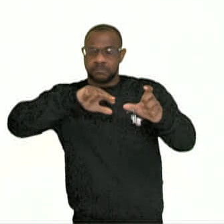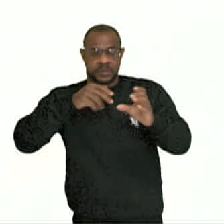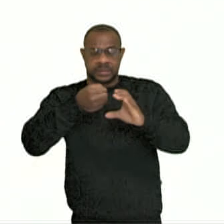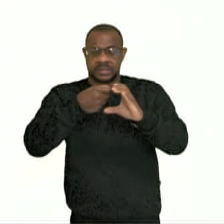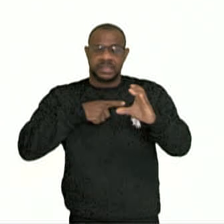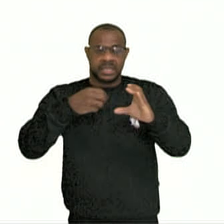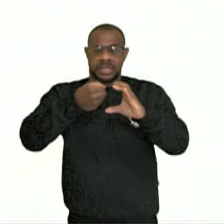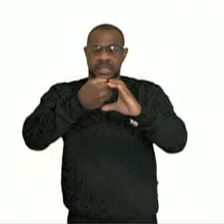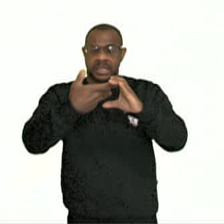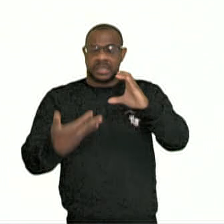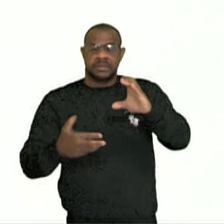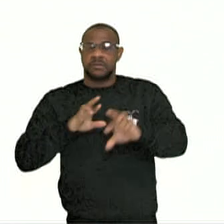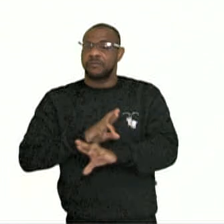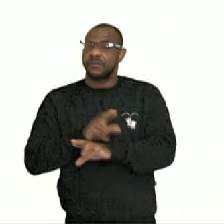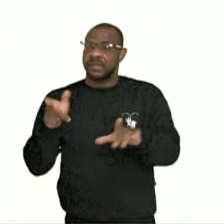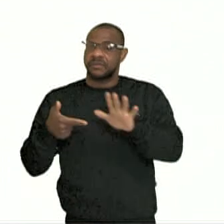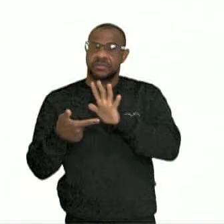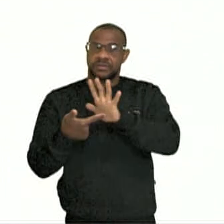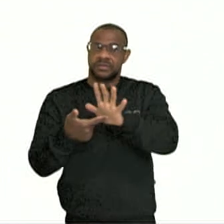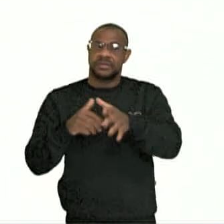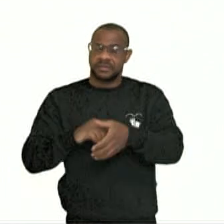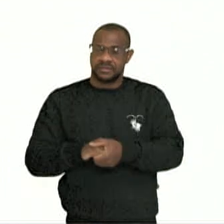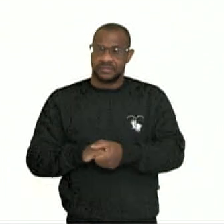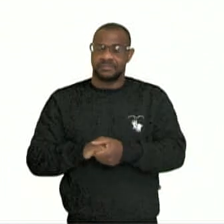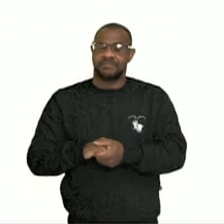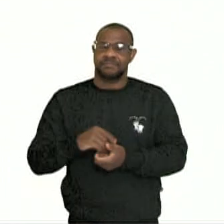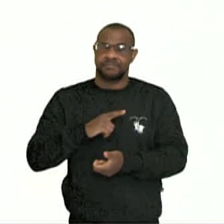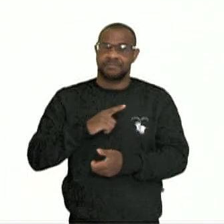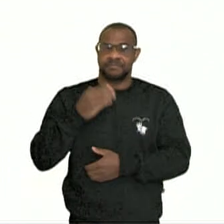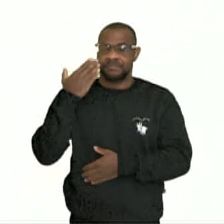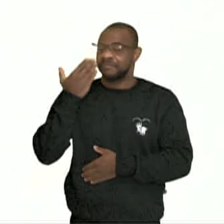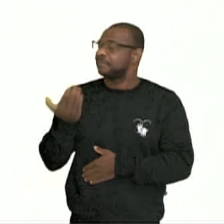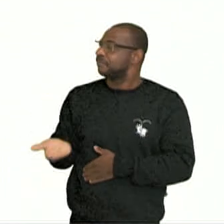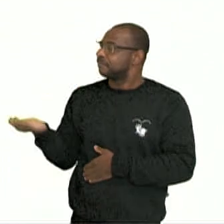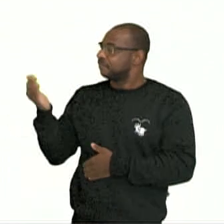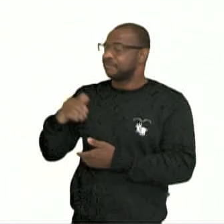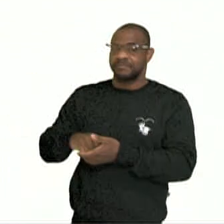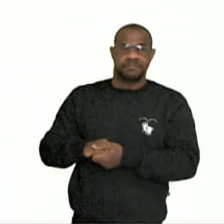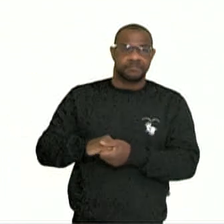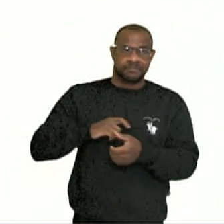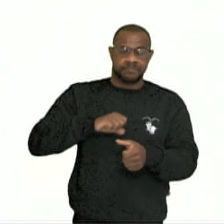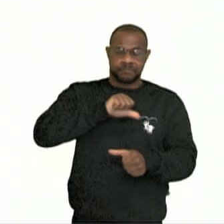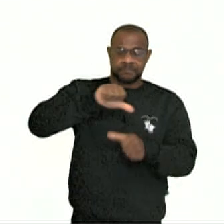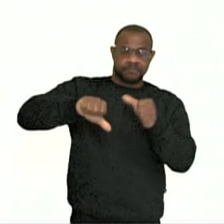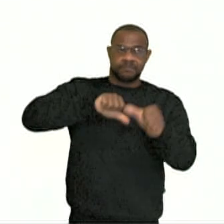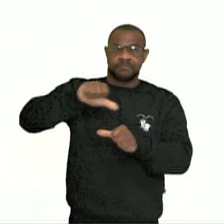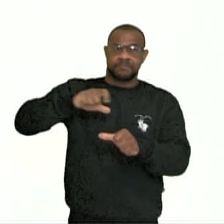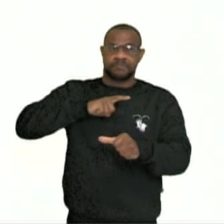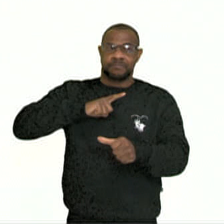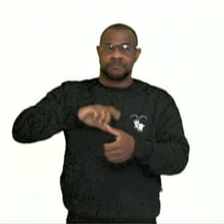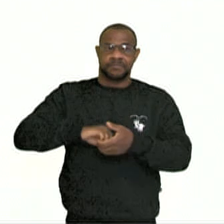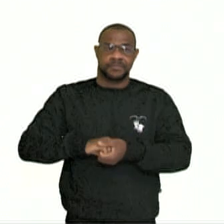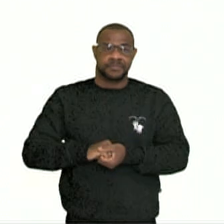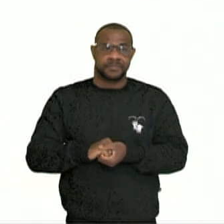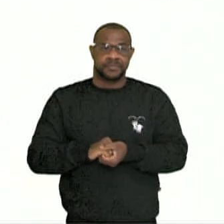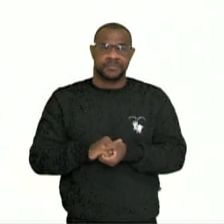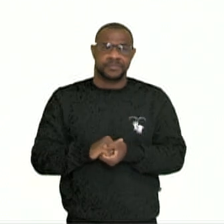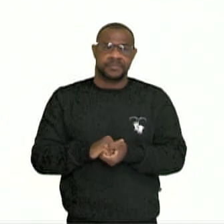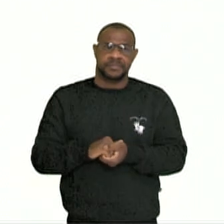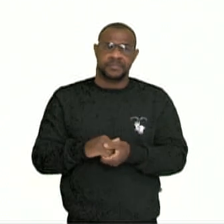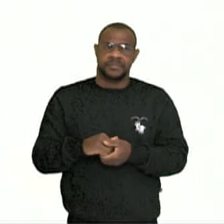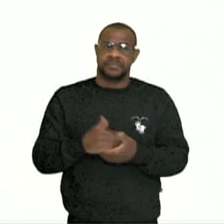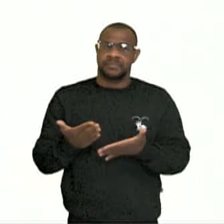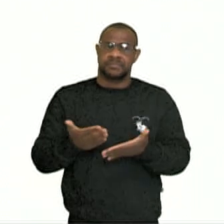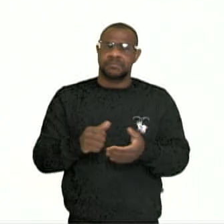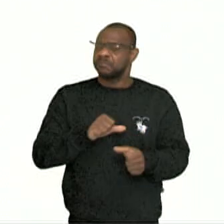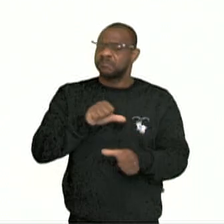observamos na rocha de origem, ou seja, sofreu transformações. Mas quais são